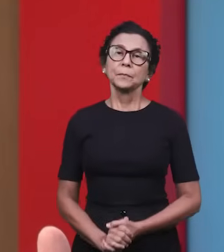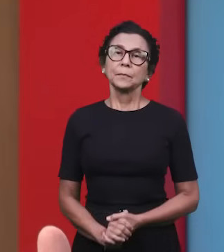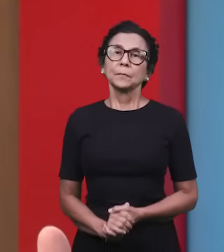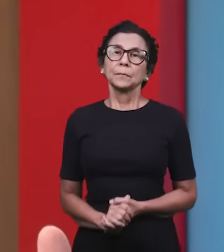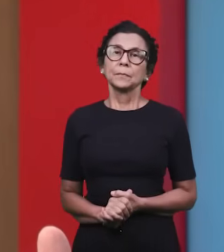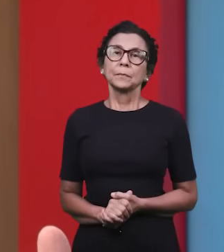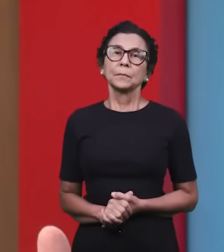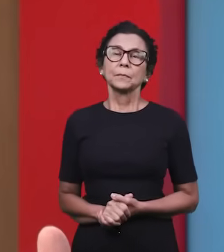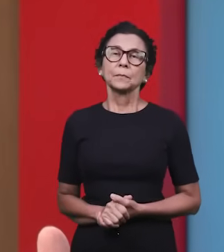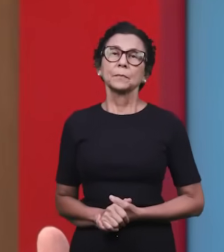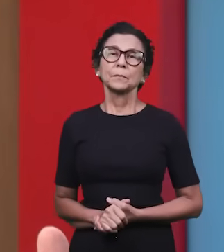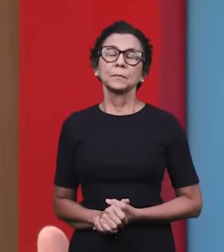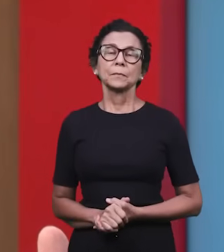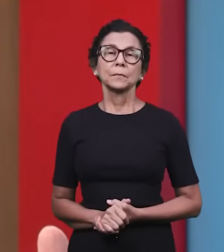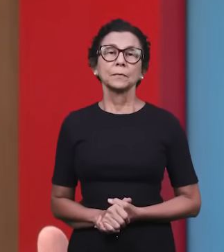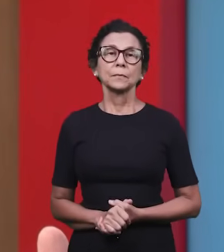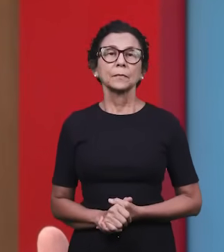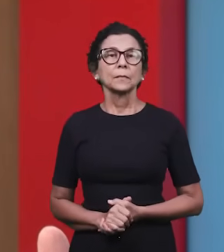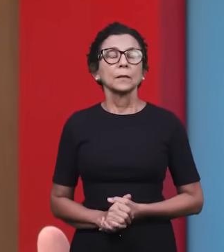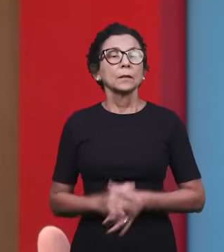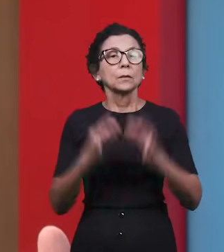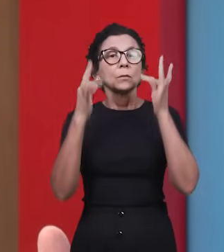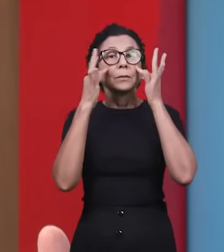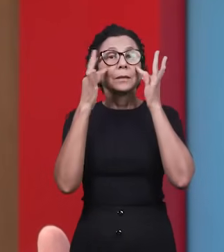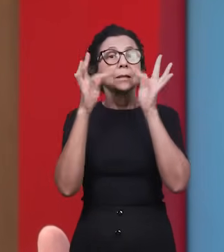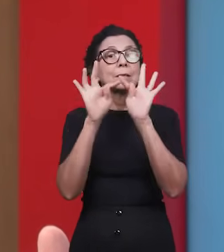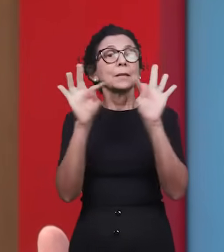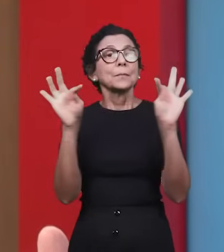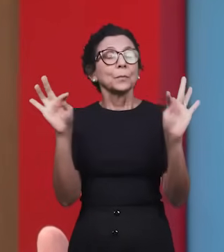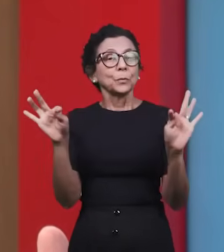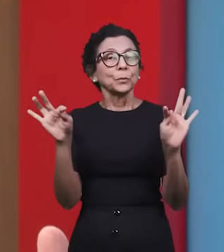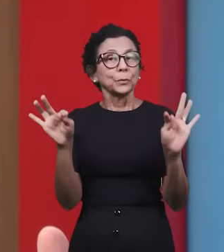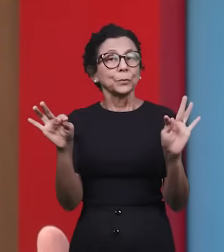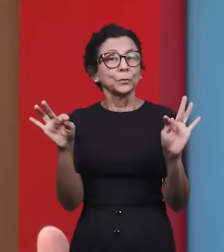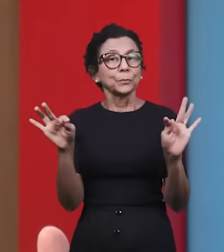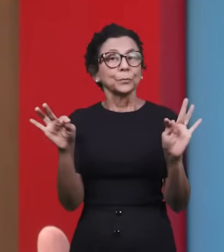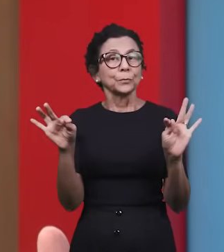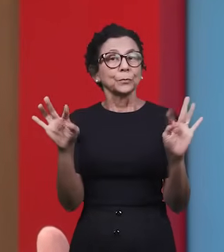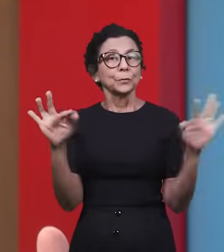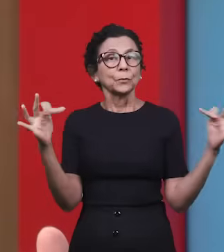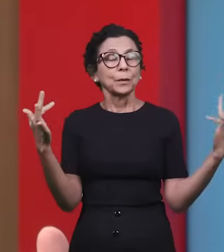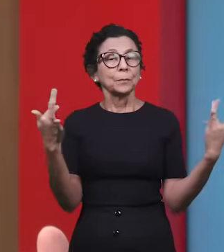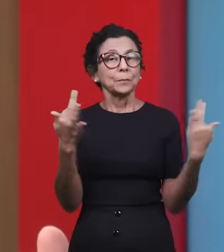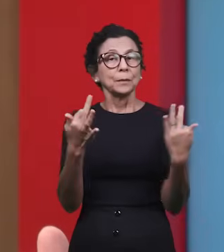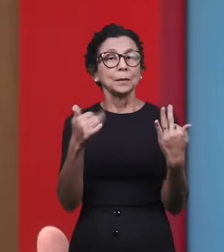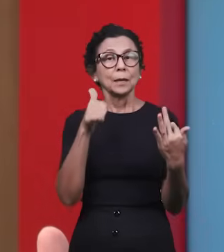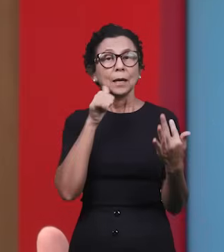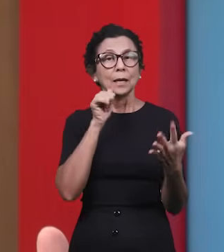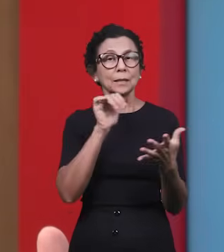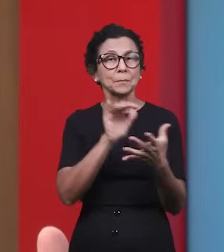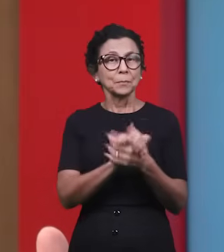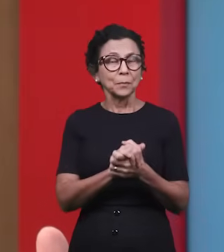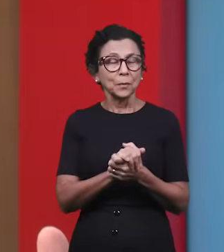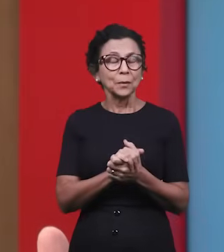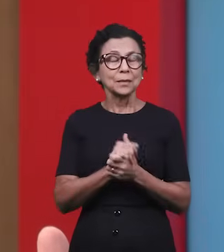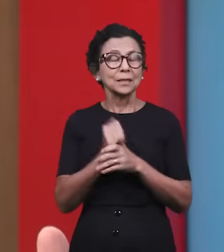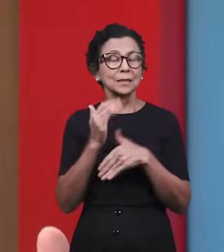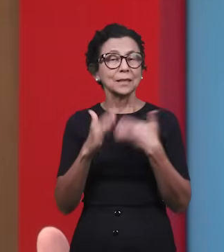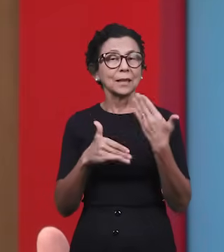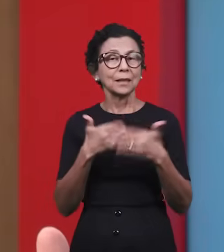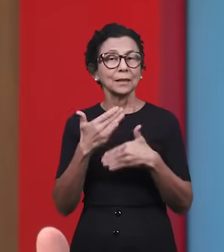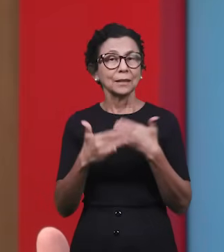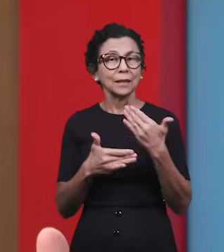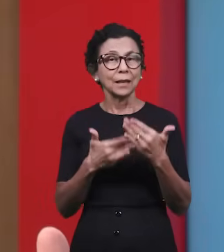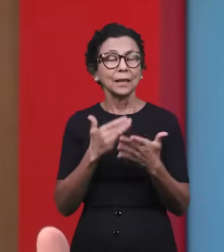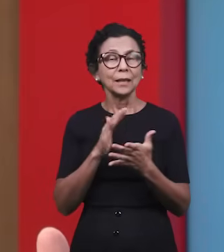o testemunho do lar, porque a sua esposa tem prazer de ver o seu